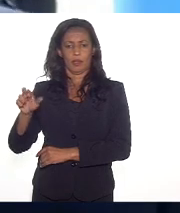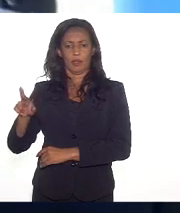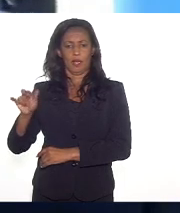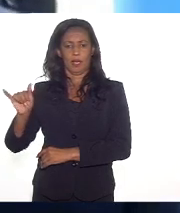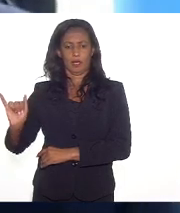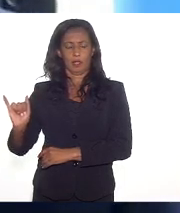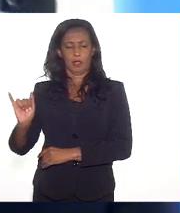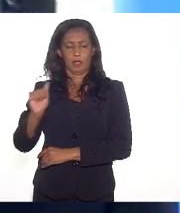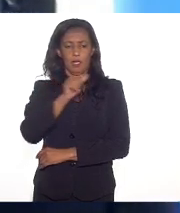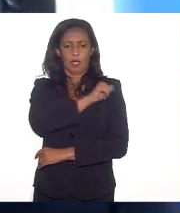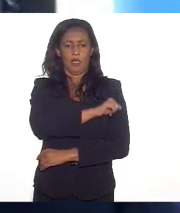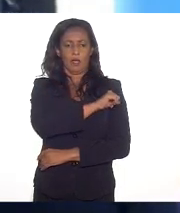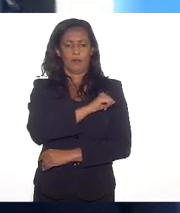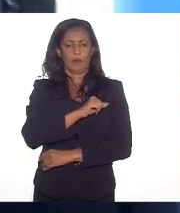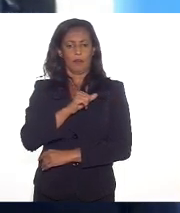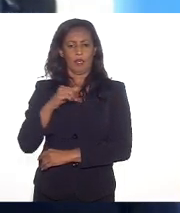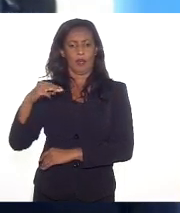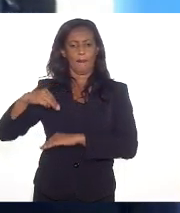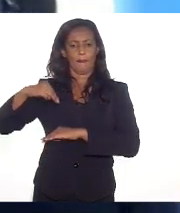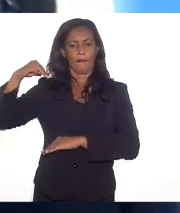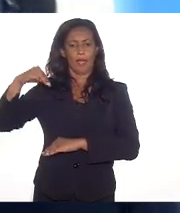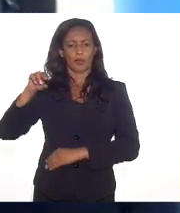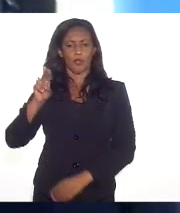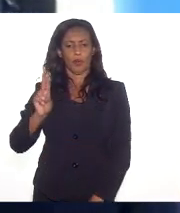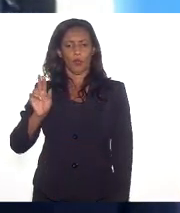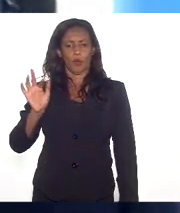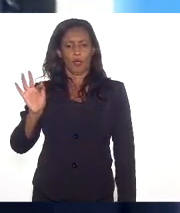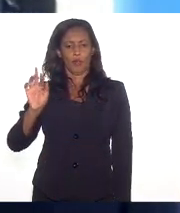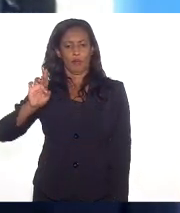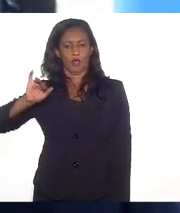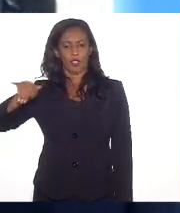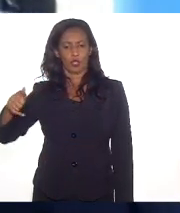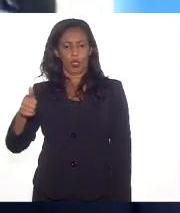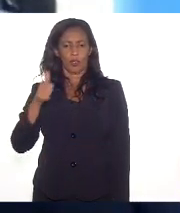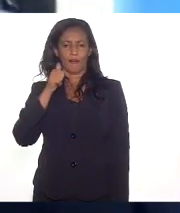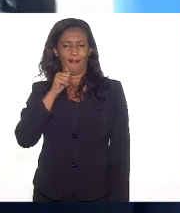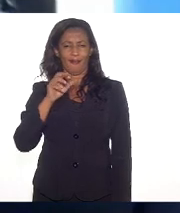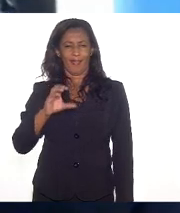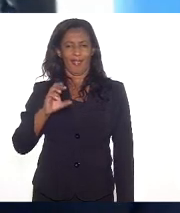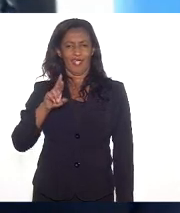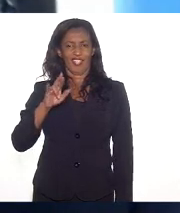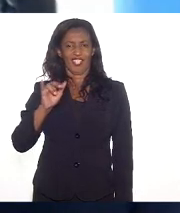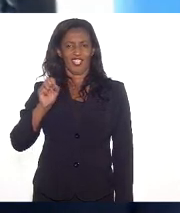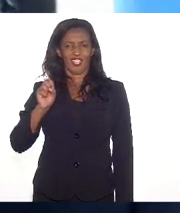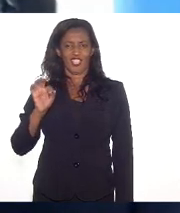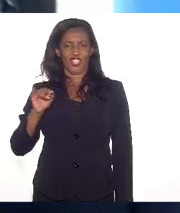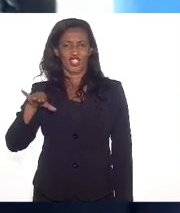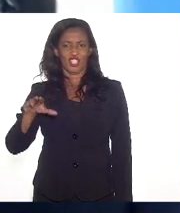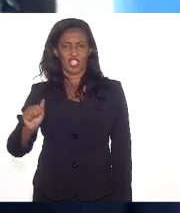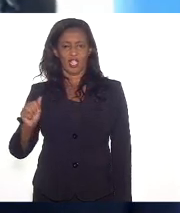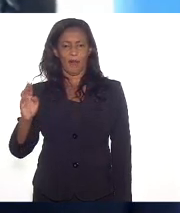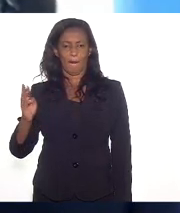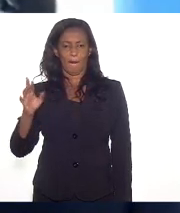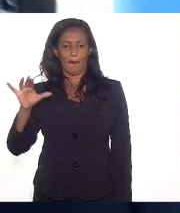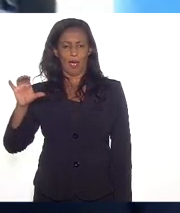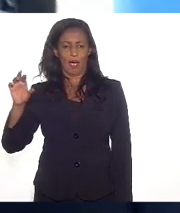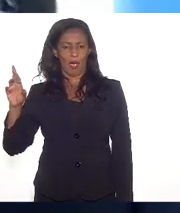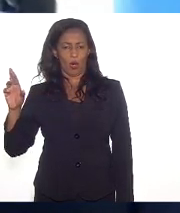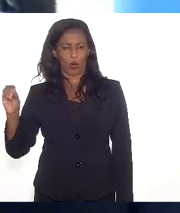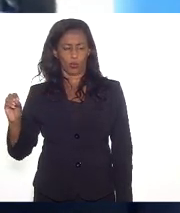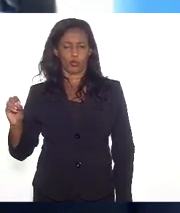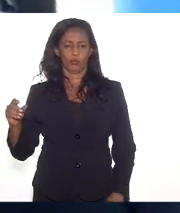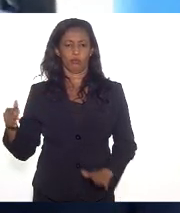e mestre em enfermagem pela UFRJ, Cristina Barros. Parecer da Comissão de Normas Internas